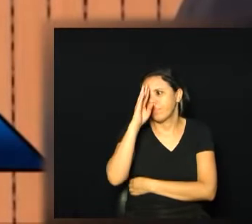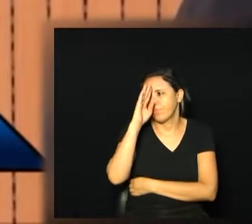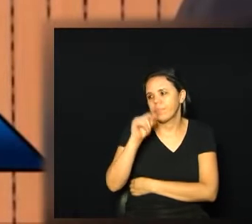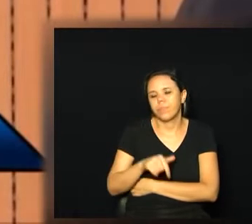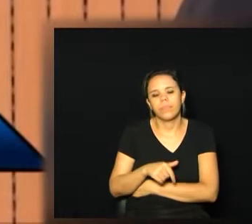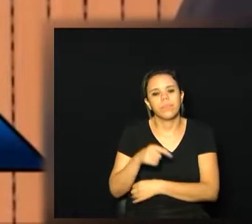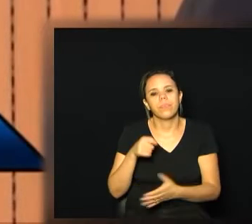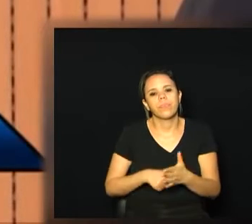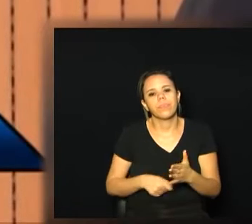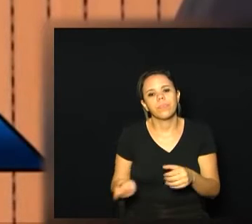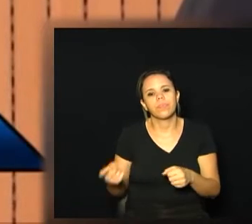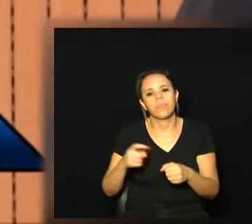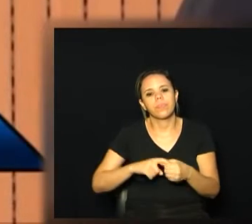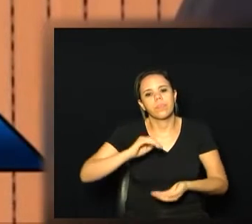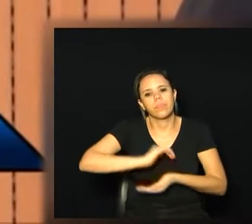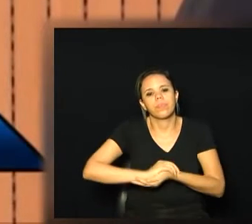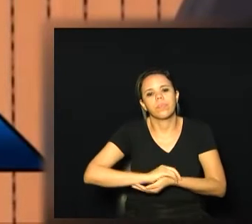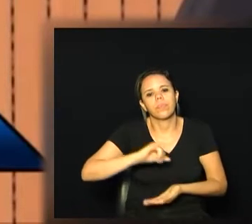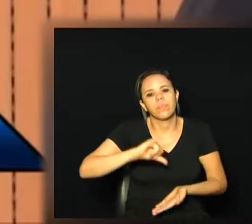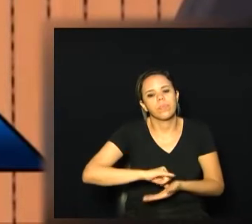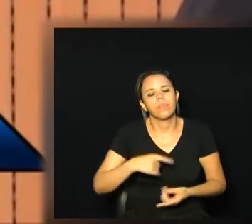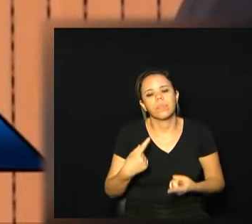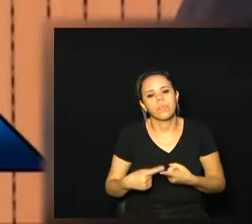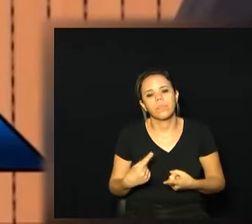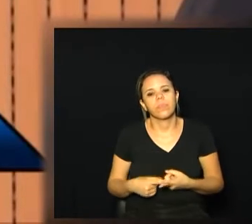essa questão da luta do retorno do poupa-tempo no centro. Por quê?